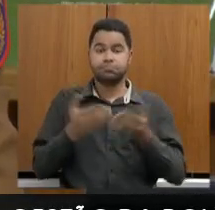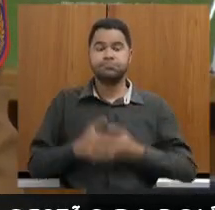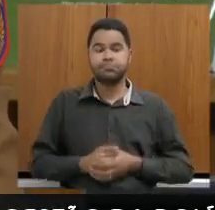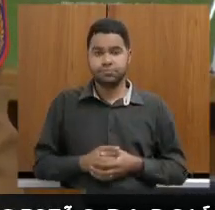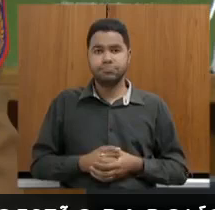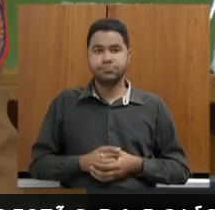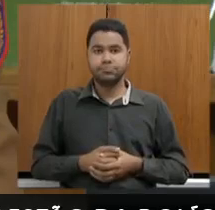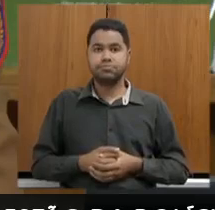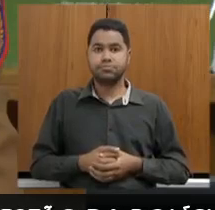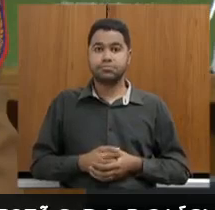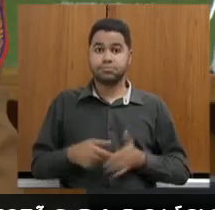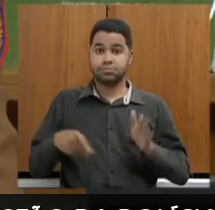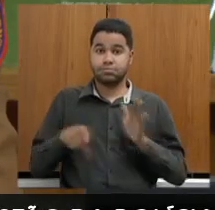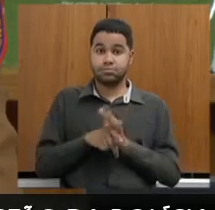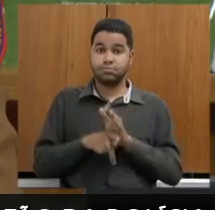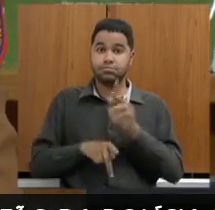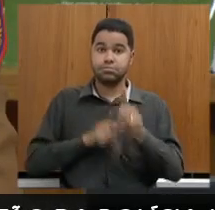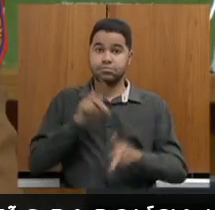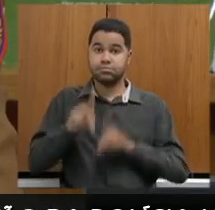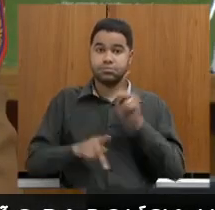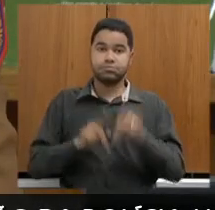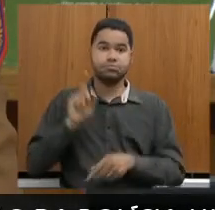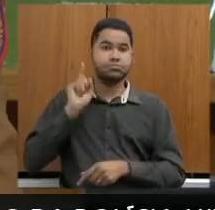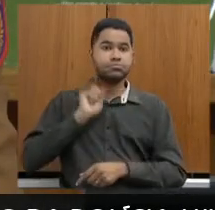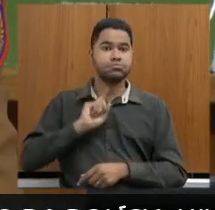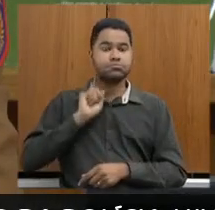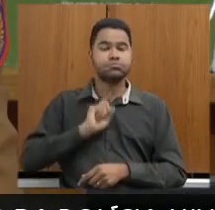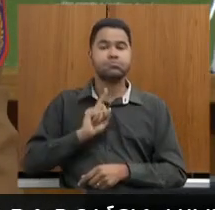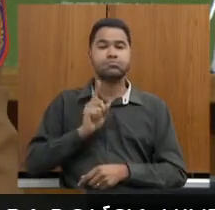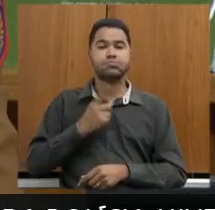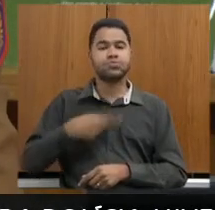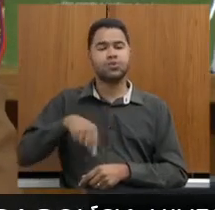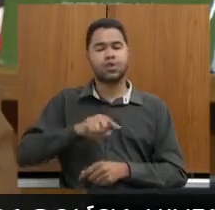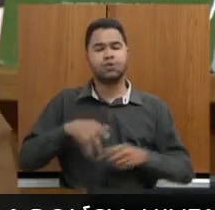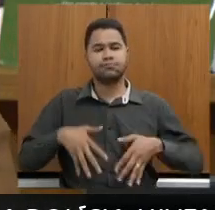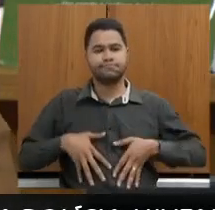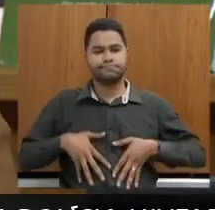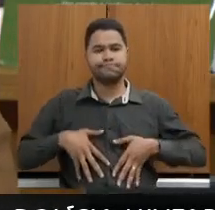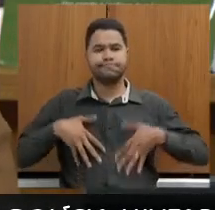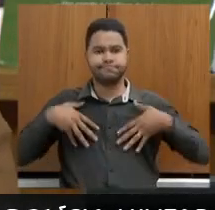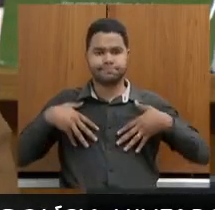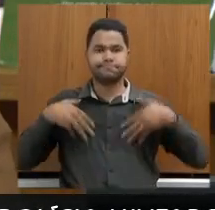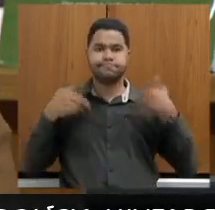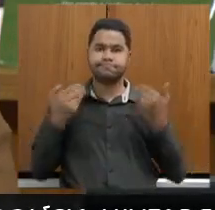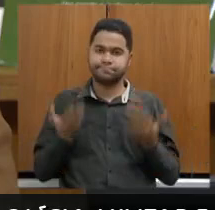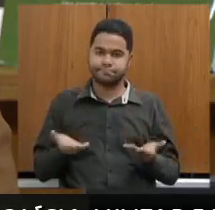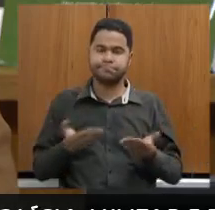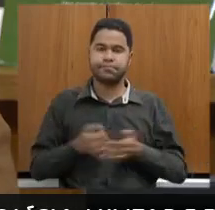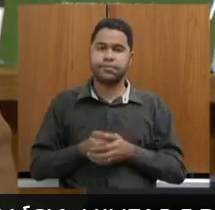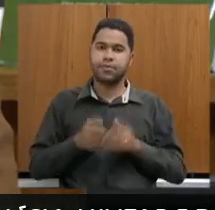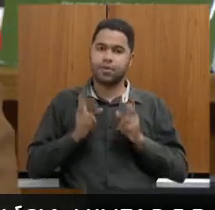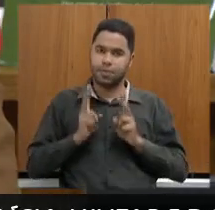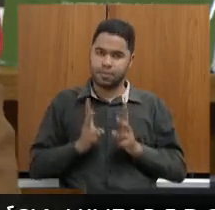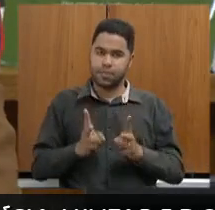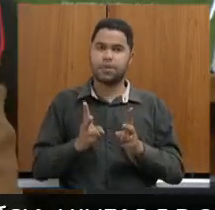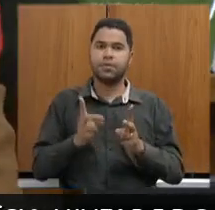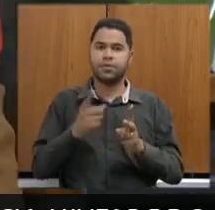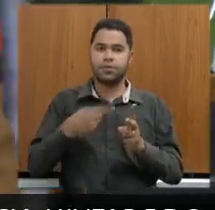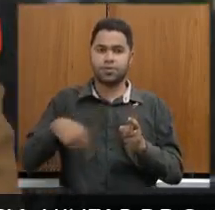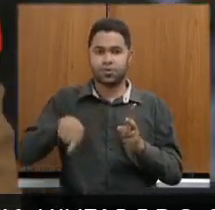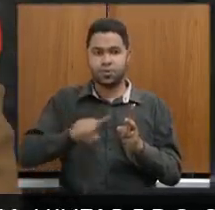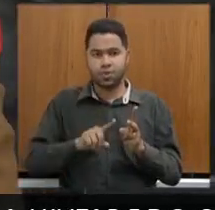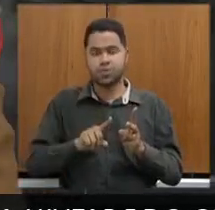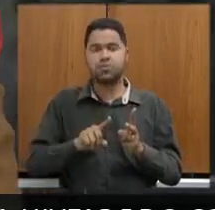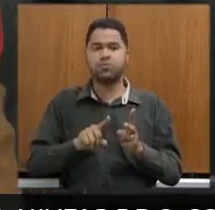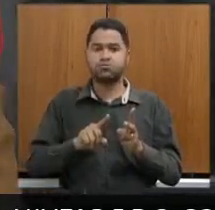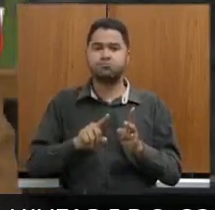que patrimônio do Povo Mineiro é nosso é com muito orgulho que nós mantemos né a nosso